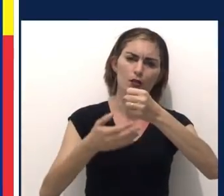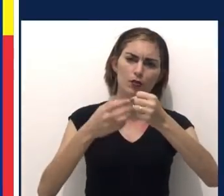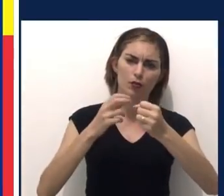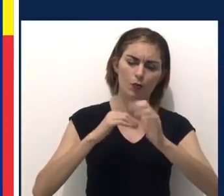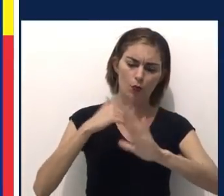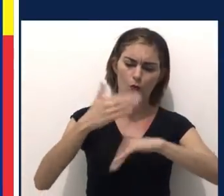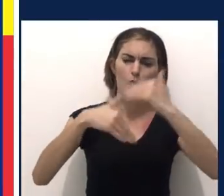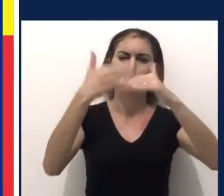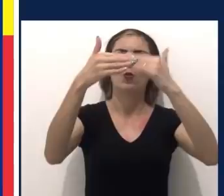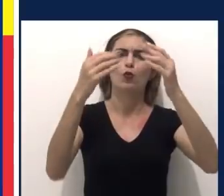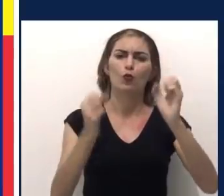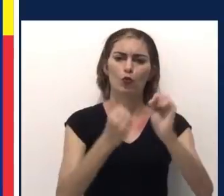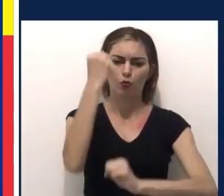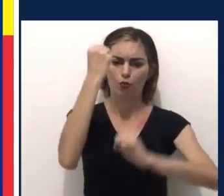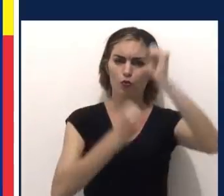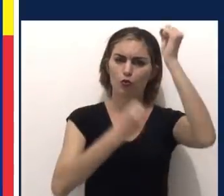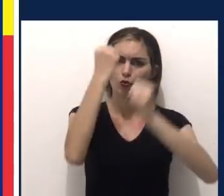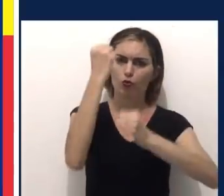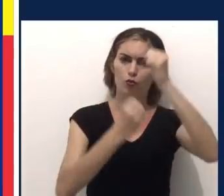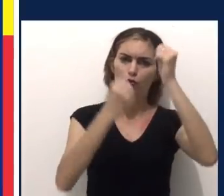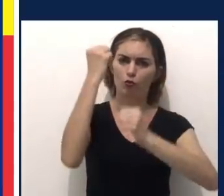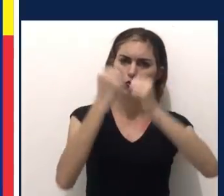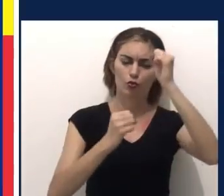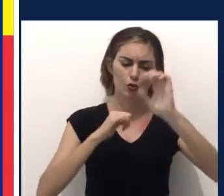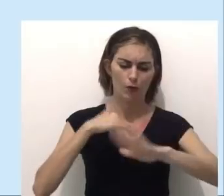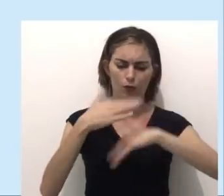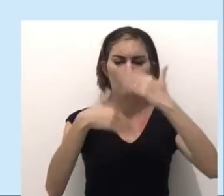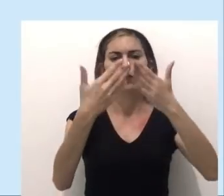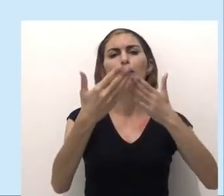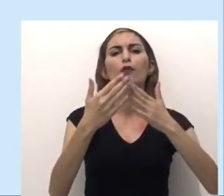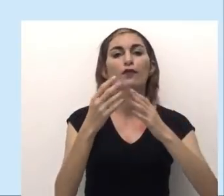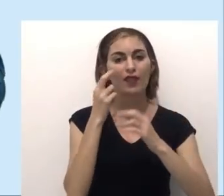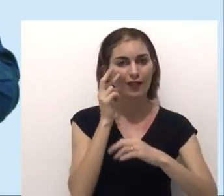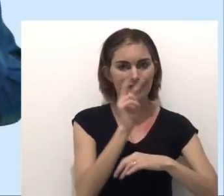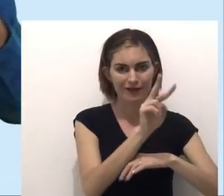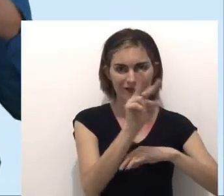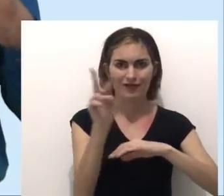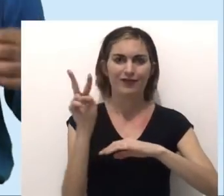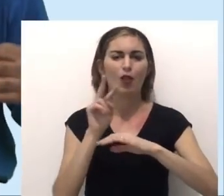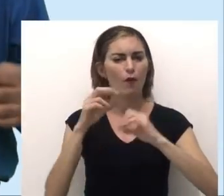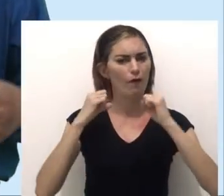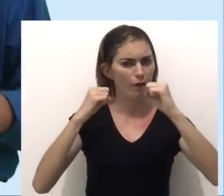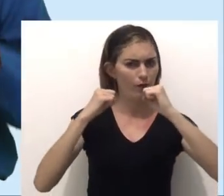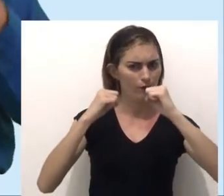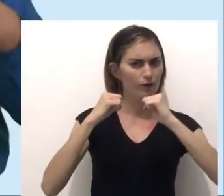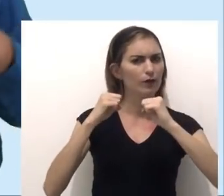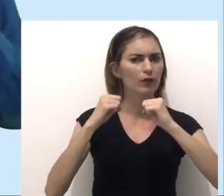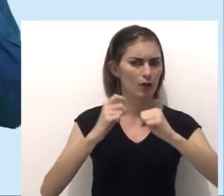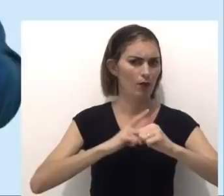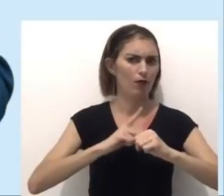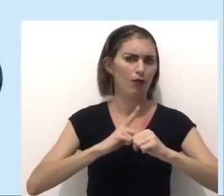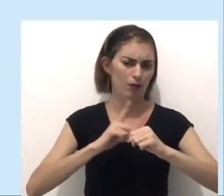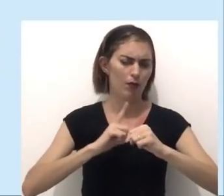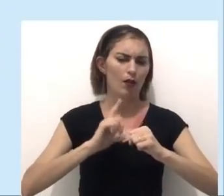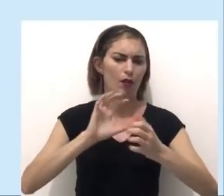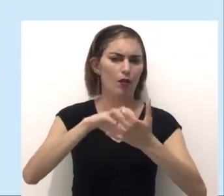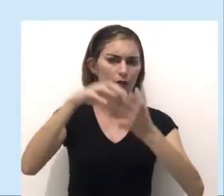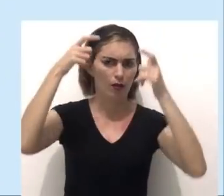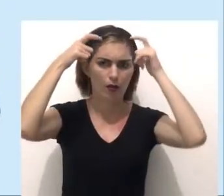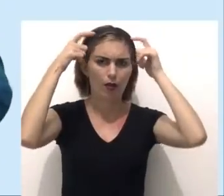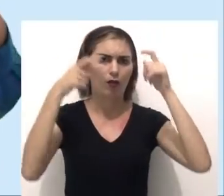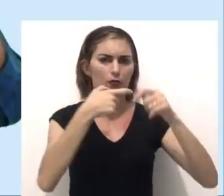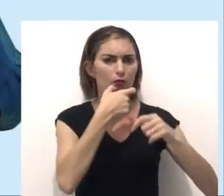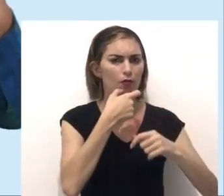base para a futura revolução industrial. Então, na realidade, como vocês observam, havia um fortalecimento